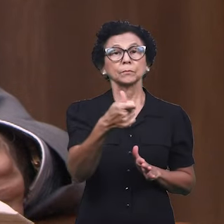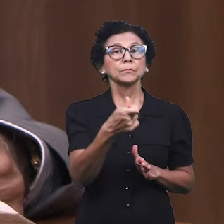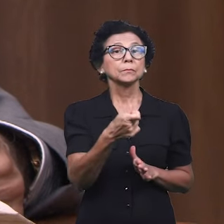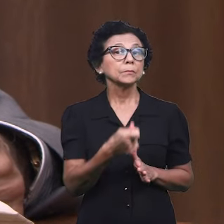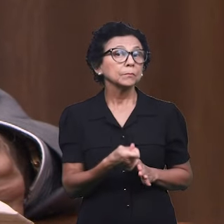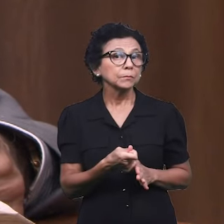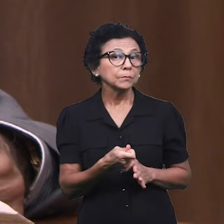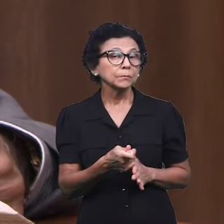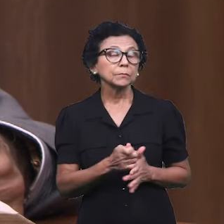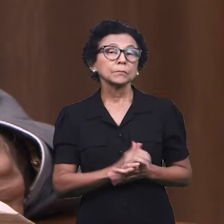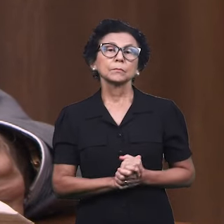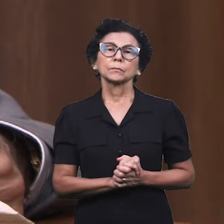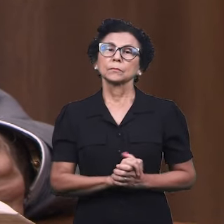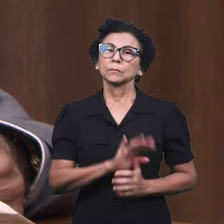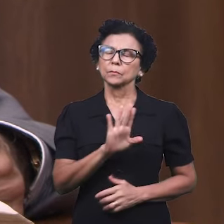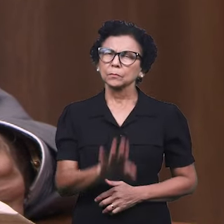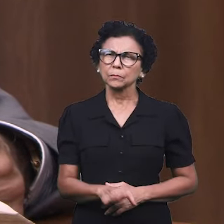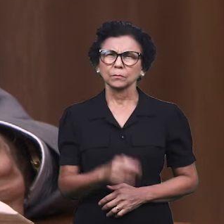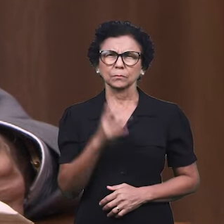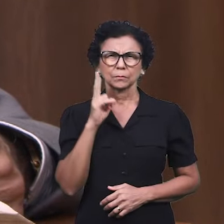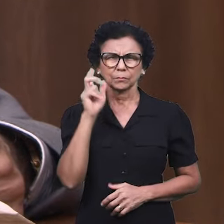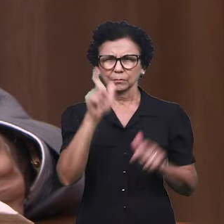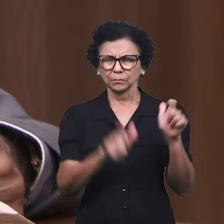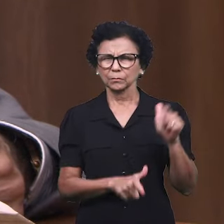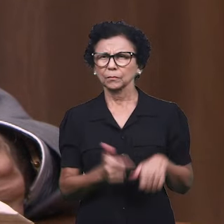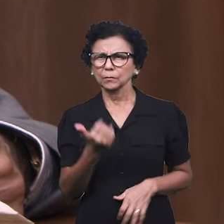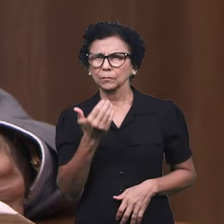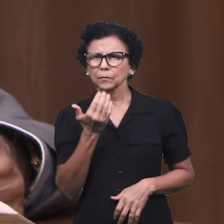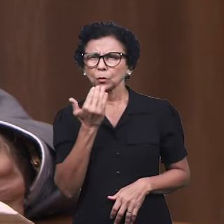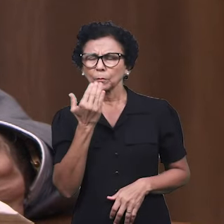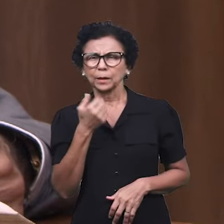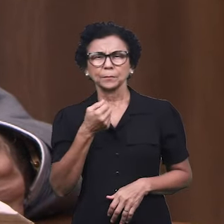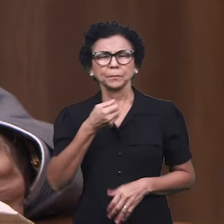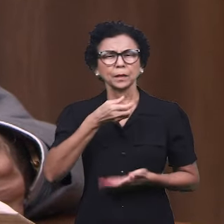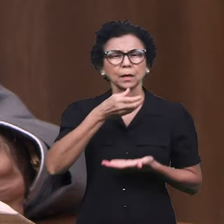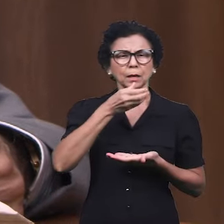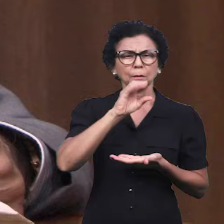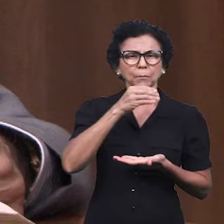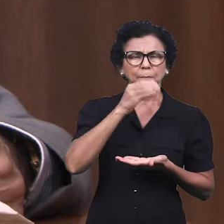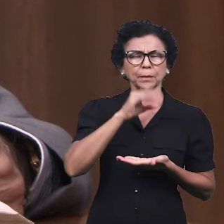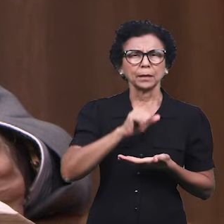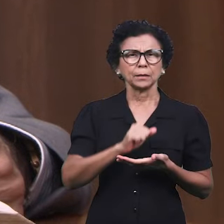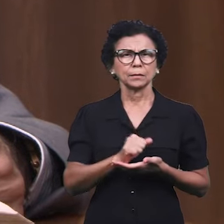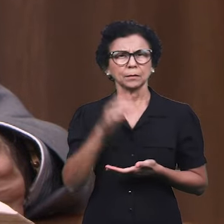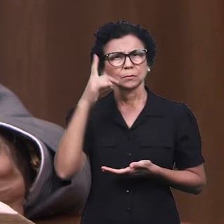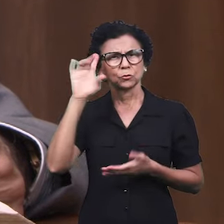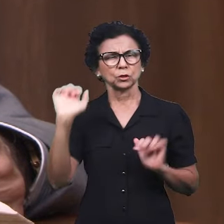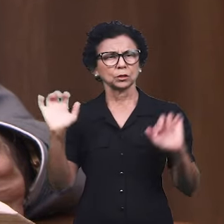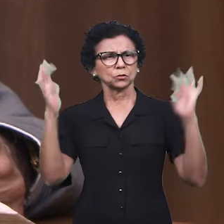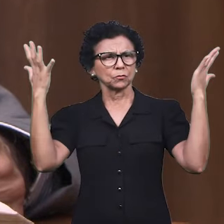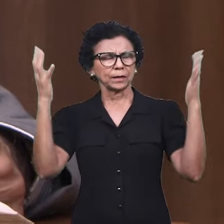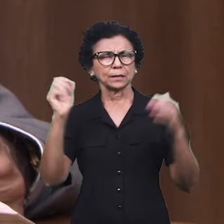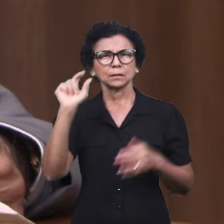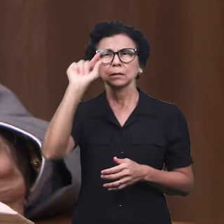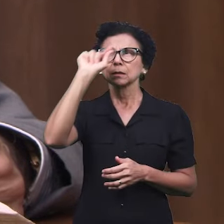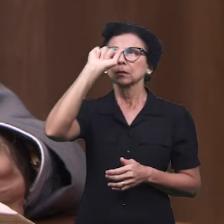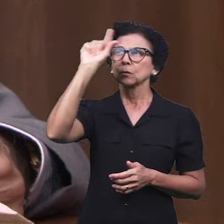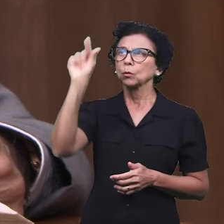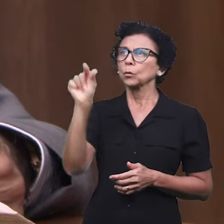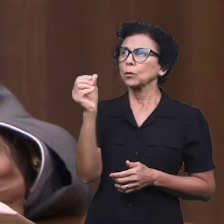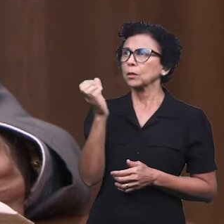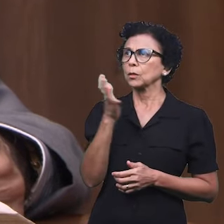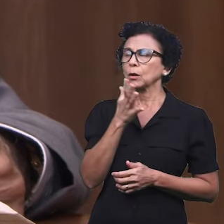vos julgue pelo comer, pelo beber, por causa dos dias de festa, ou da lua nova, ou dos sábados. Ninguém